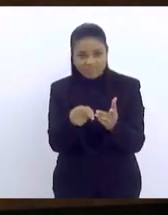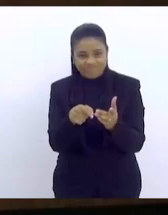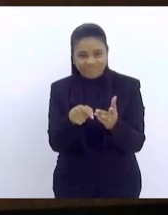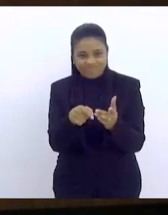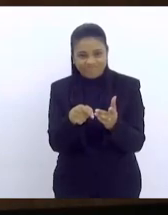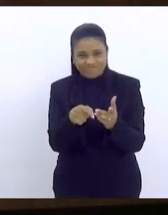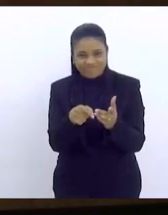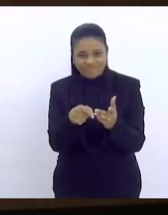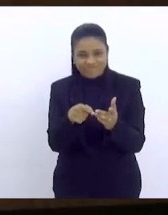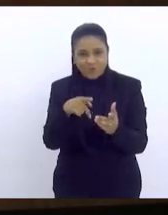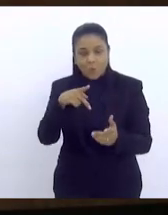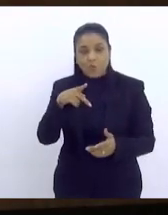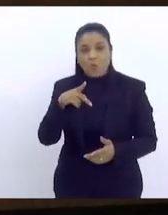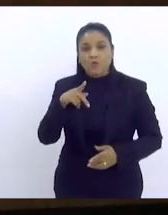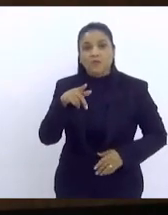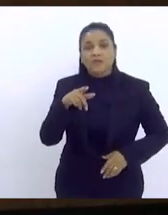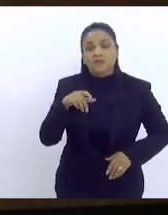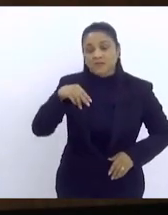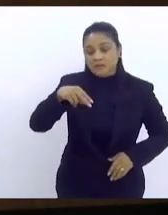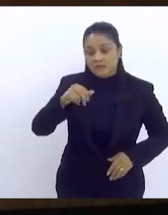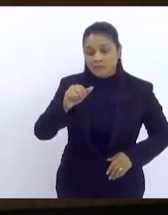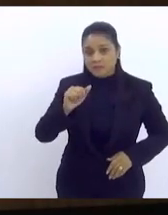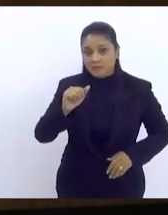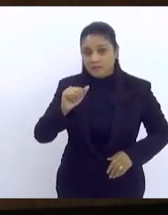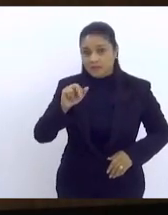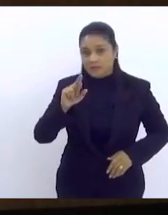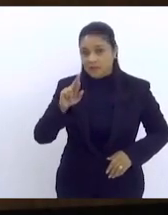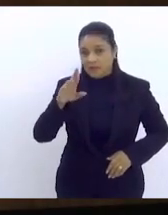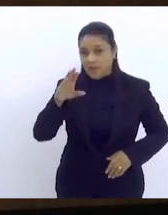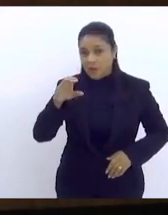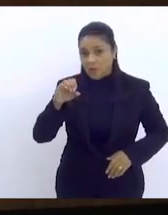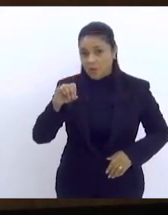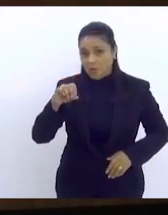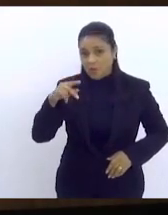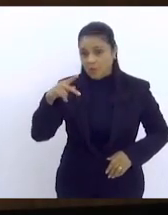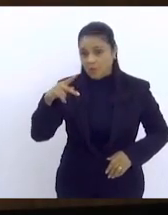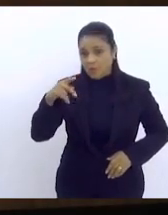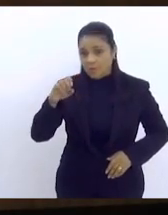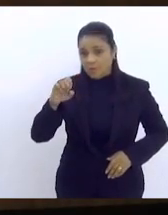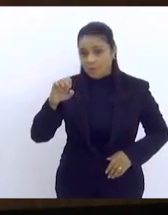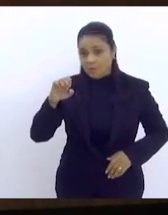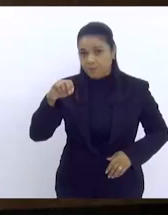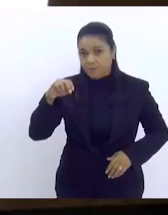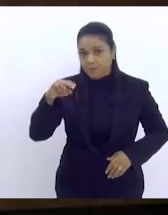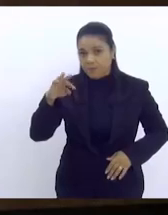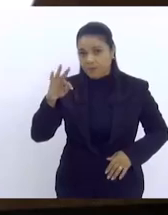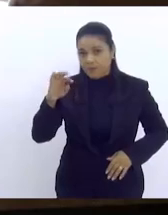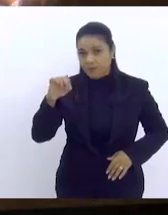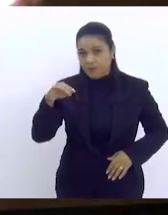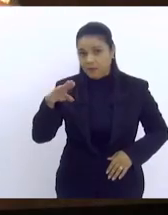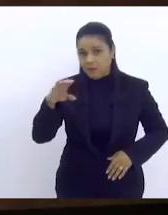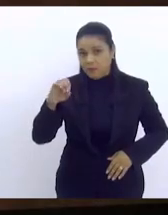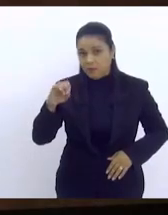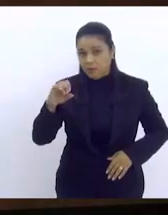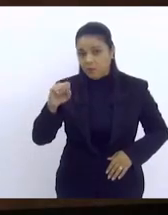daí eu vou a todos os deputados solicitar assinatura e fica aquela